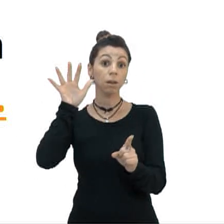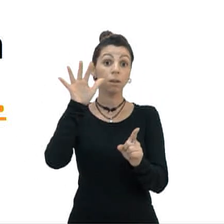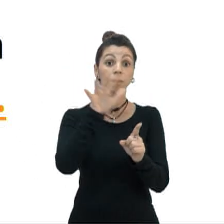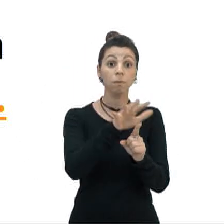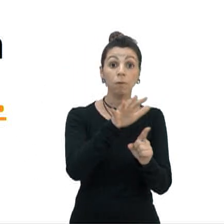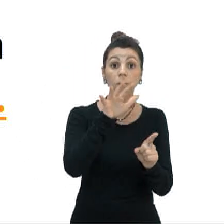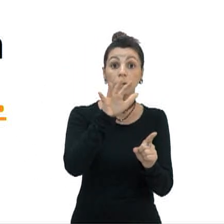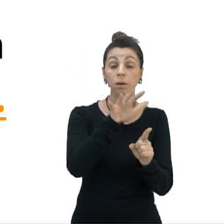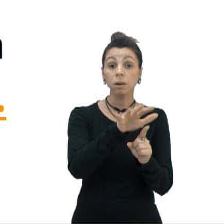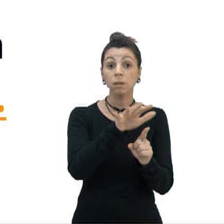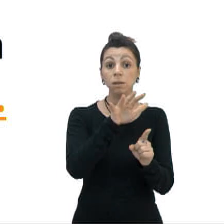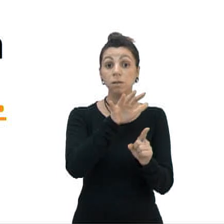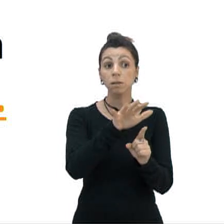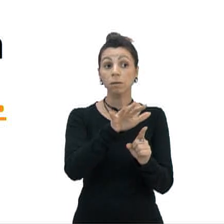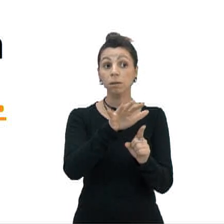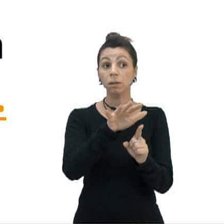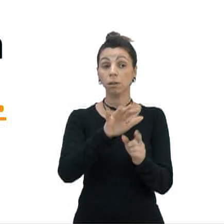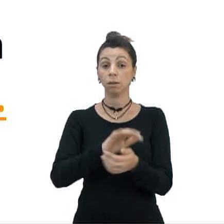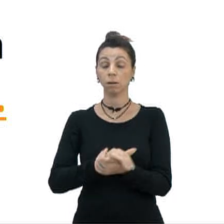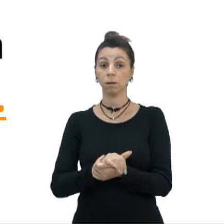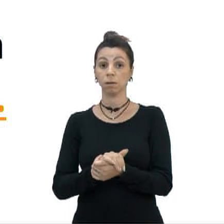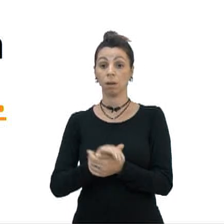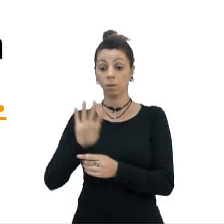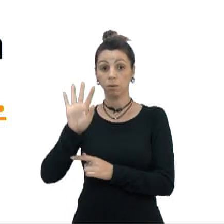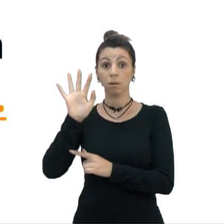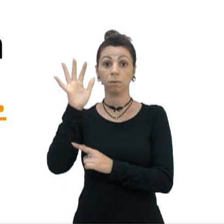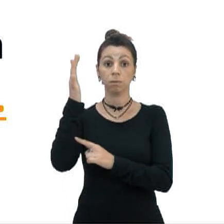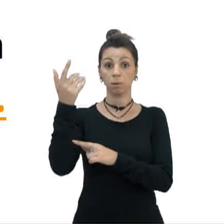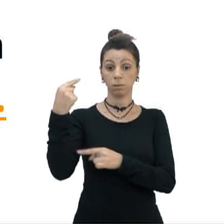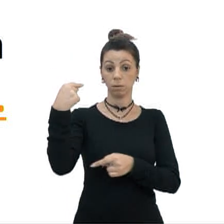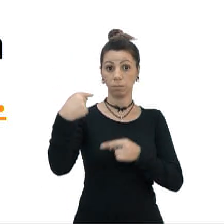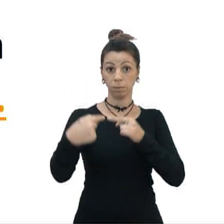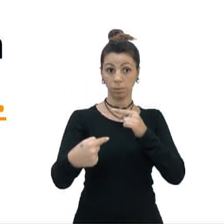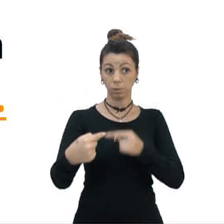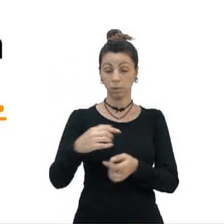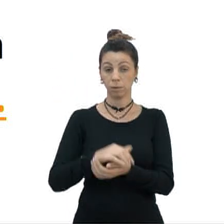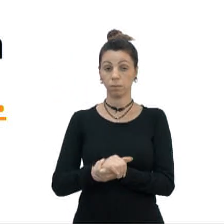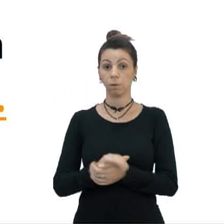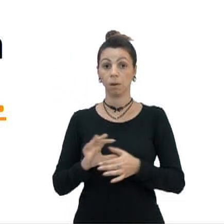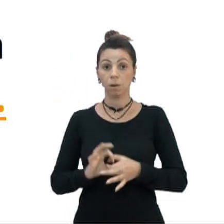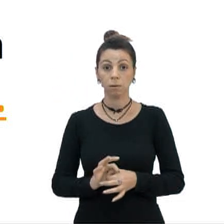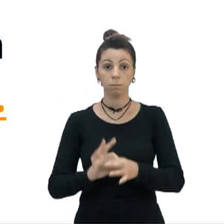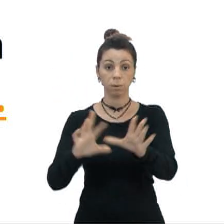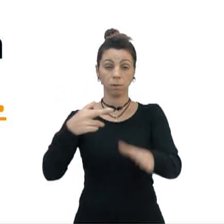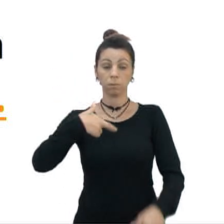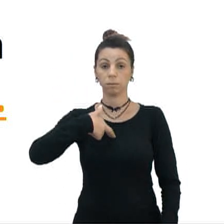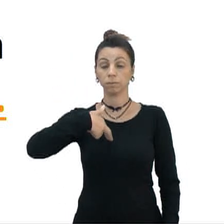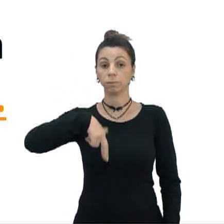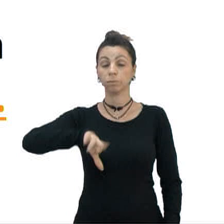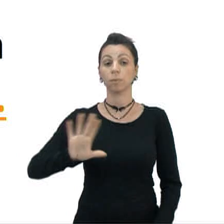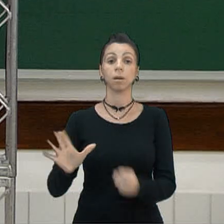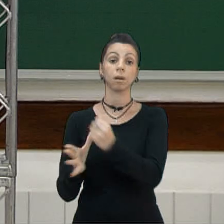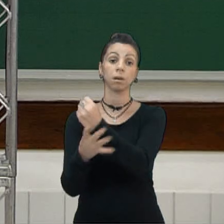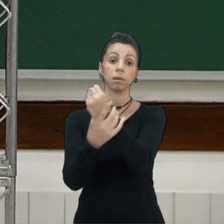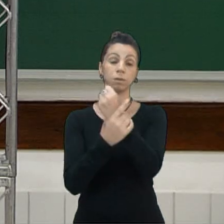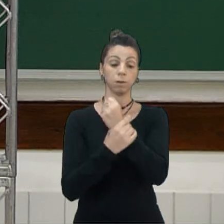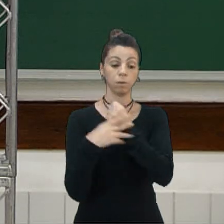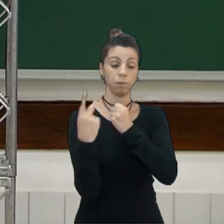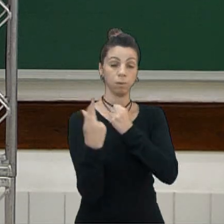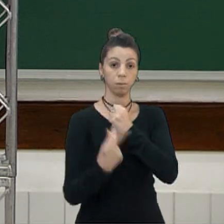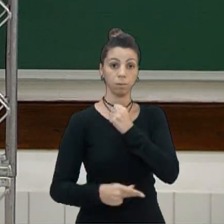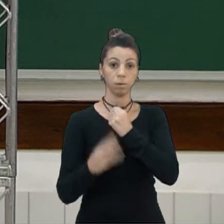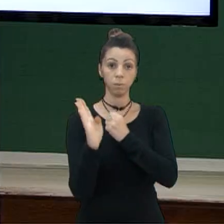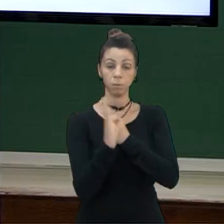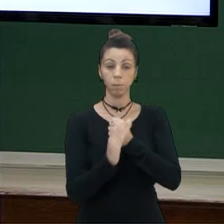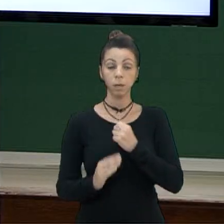decisões políticas. Letra B. A liberdade religiosa é garantida no Brasil pela Constituição de